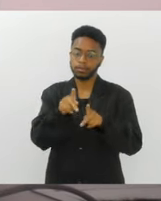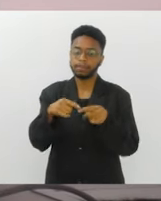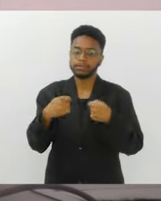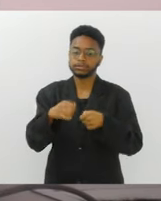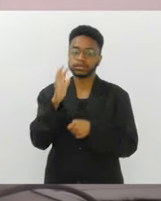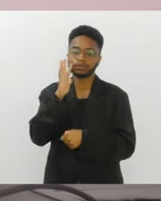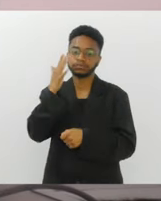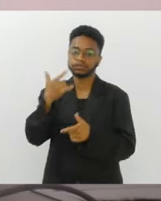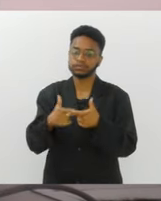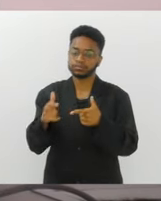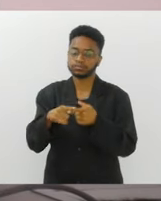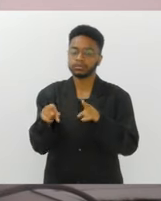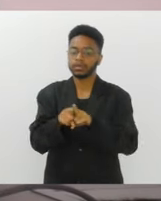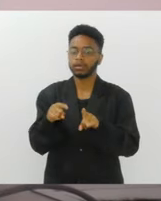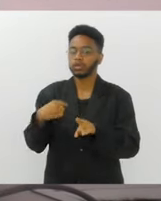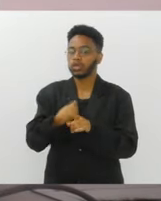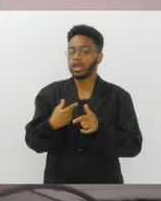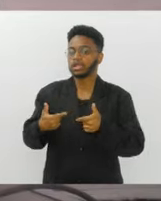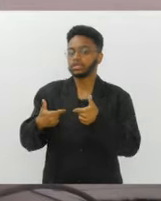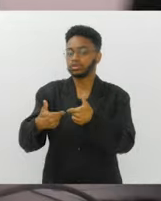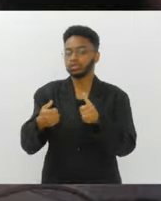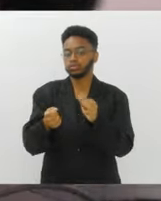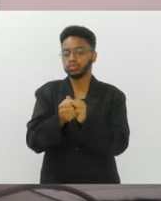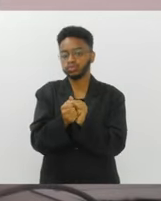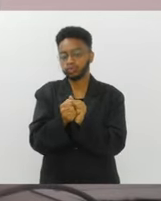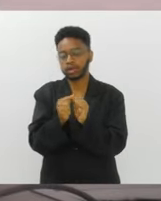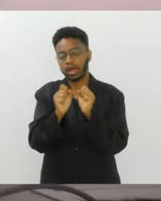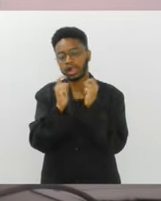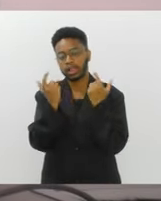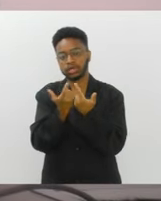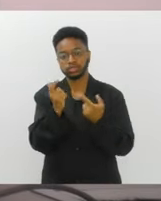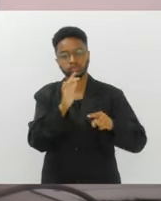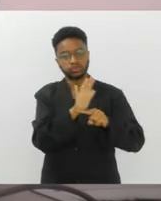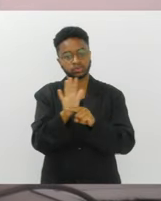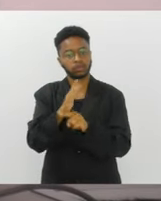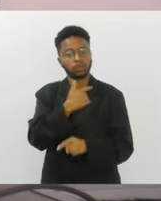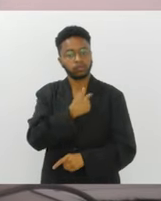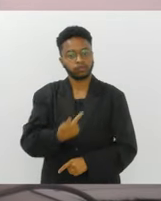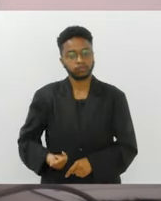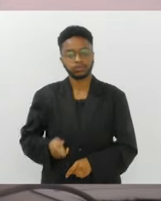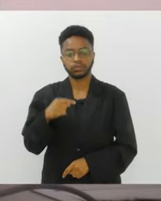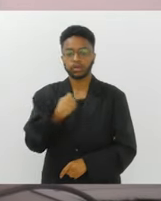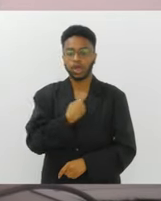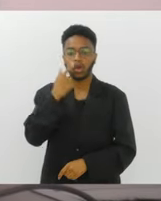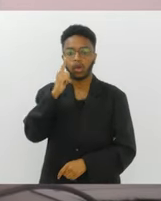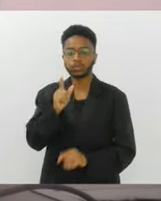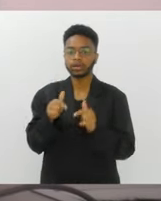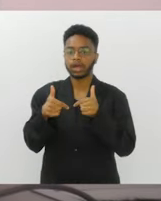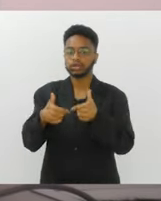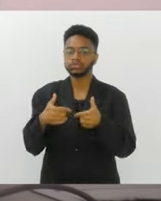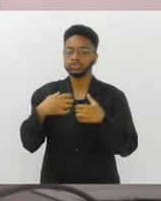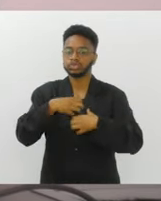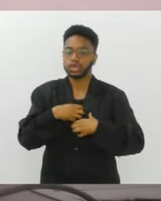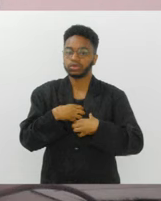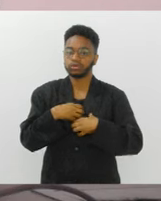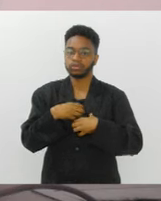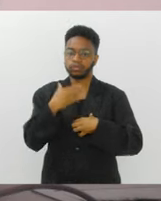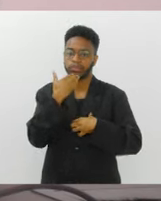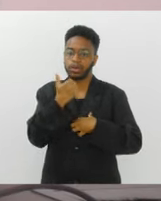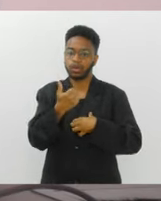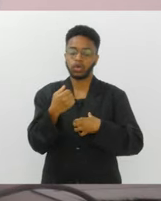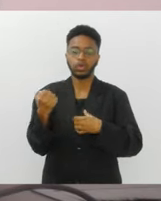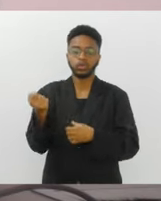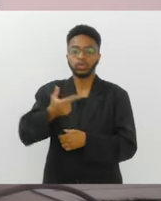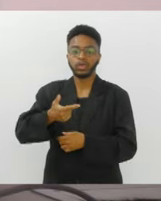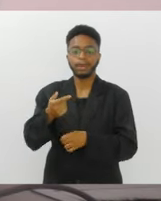uma intervenção com a ajuda dessa casa ao governo do Estado, sem dúvida nenhuma, a gente vai fazer isso da maneira mais célere do que ficar procurando